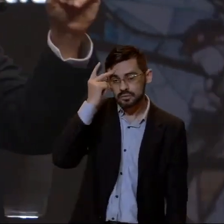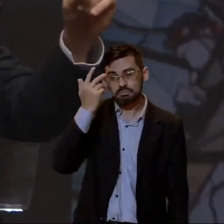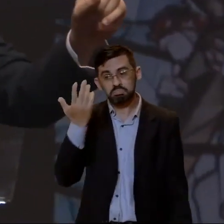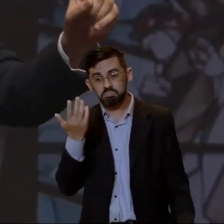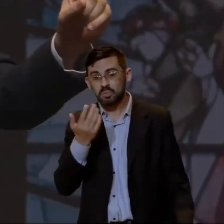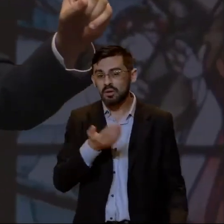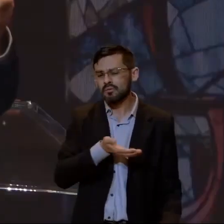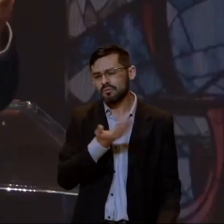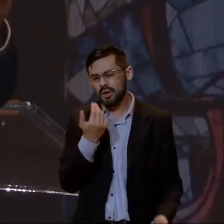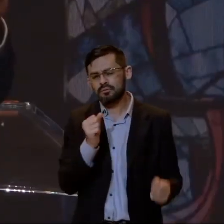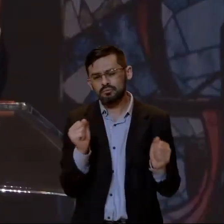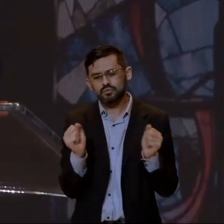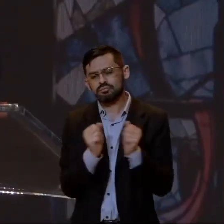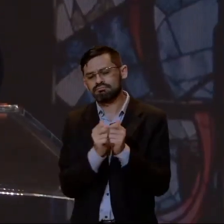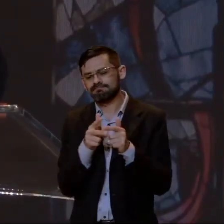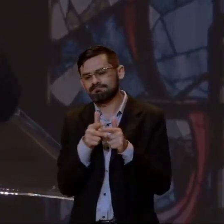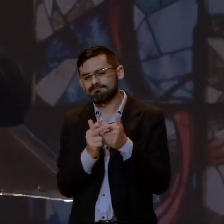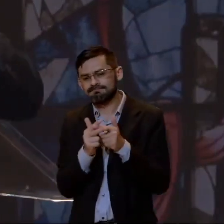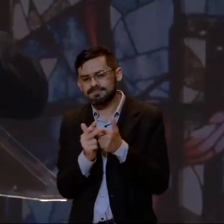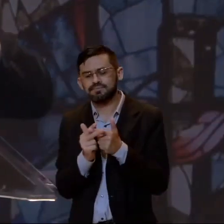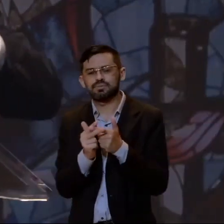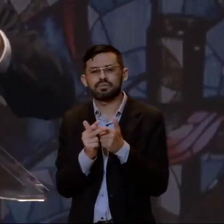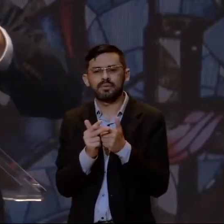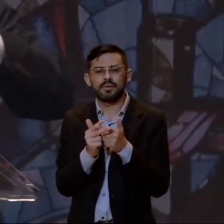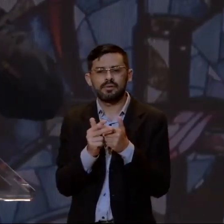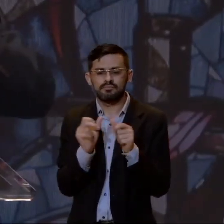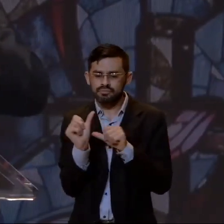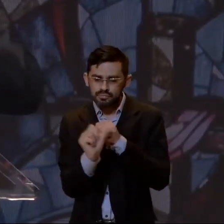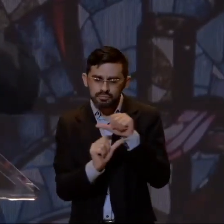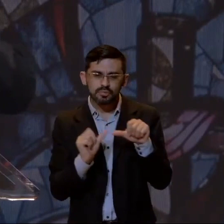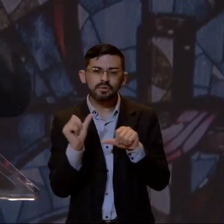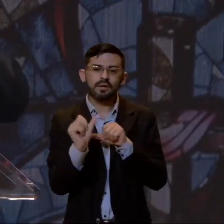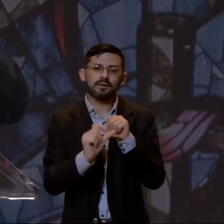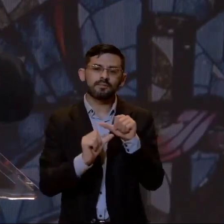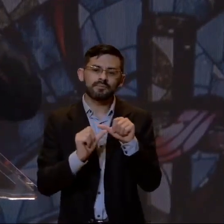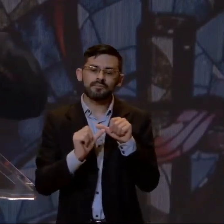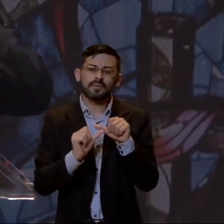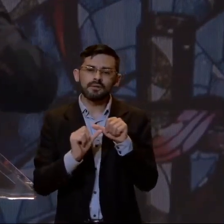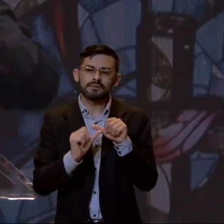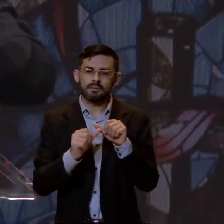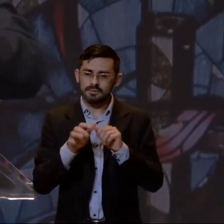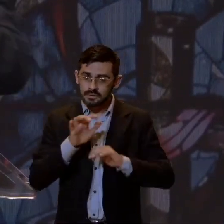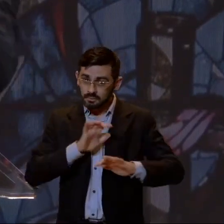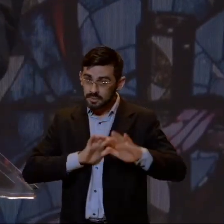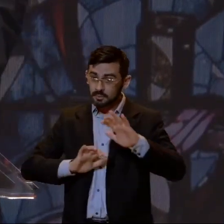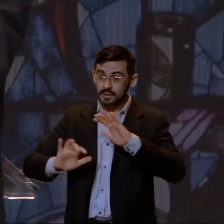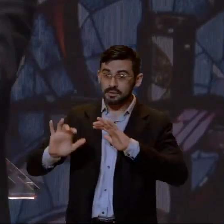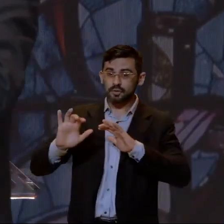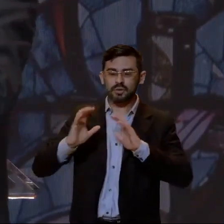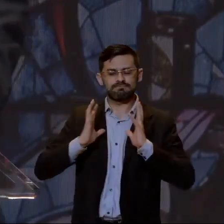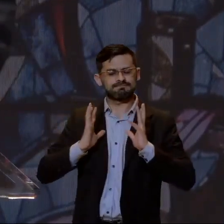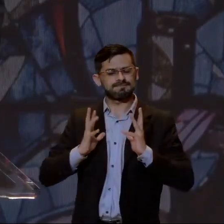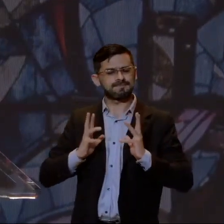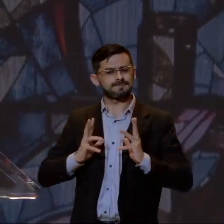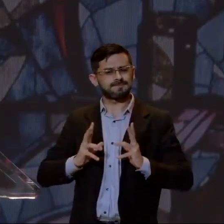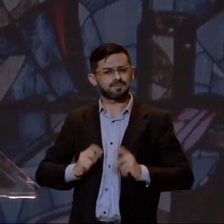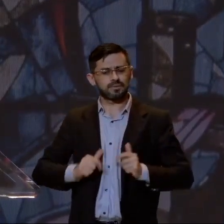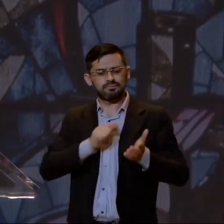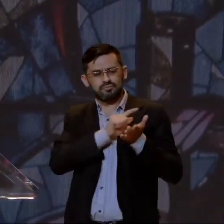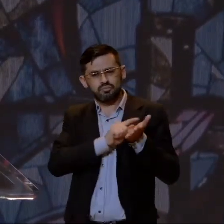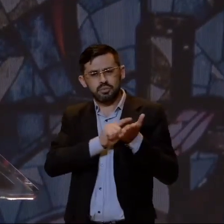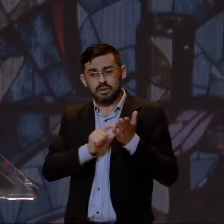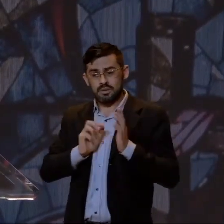vamos ajustar a vida, vamos deixar que essa preparação da santidade aconteça para